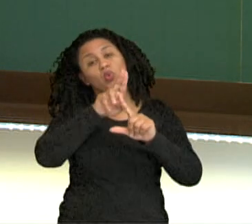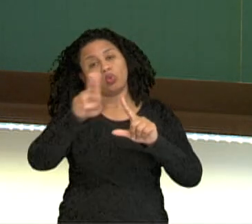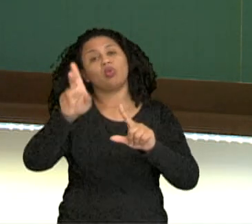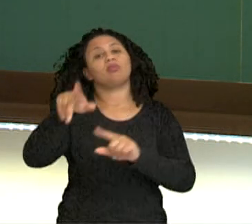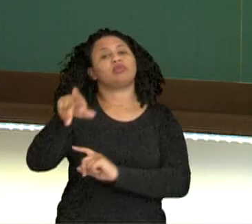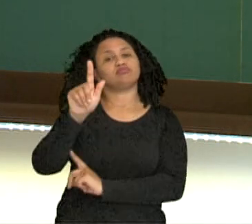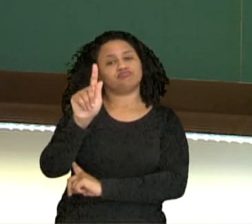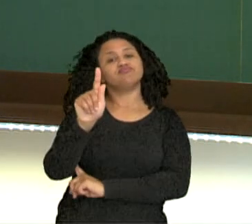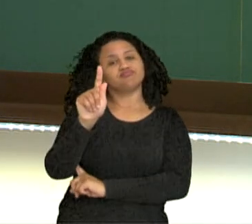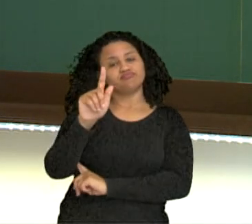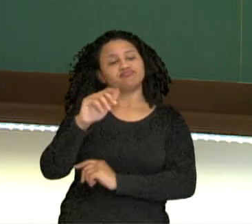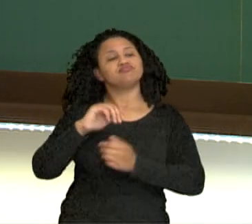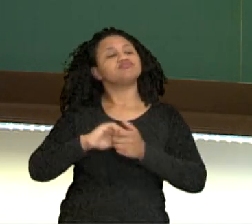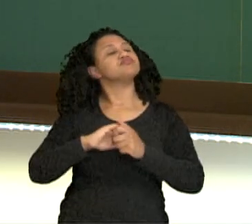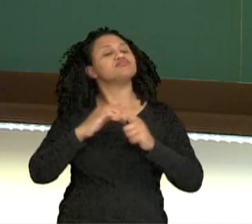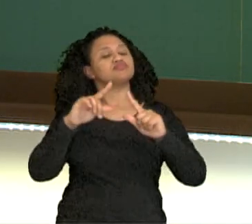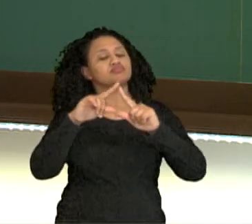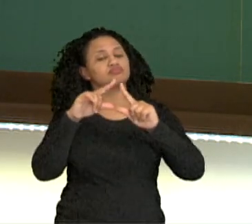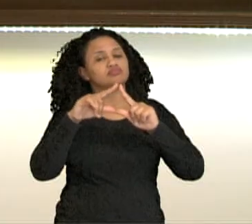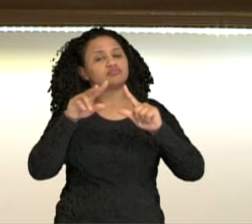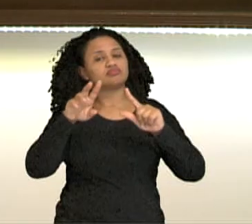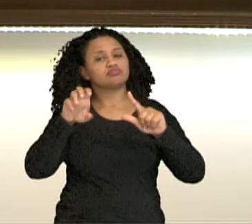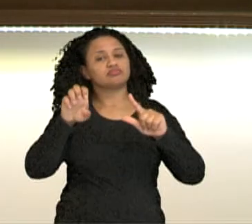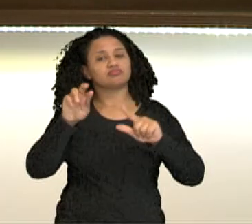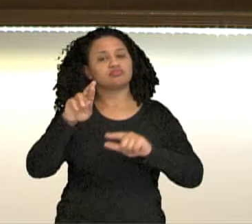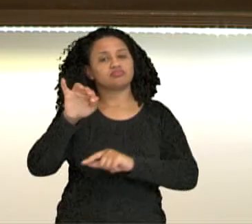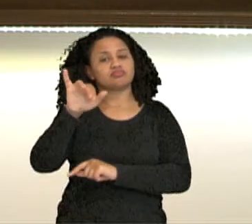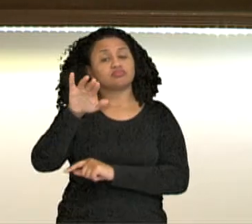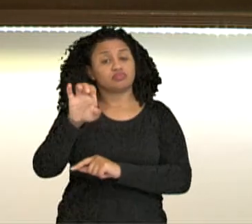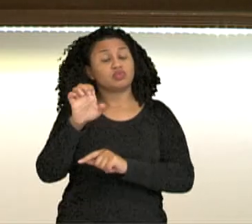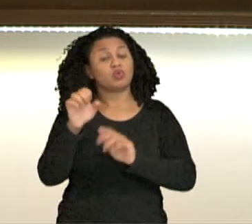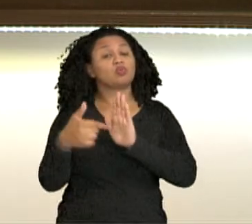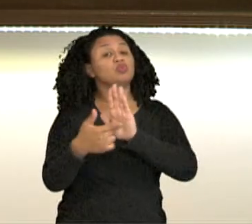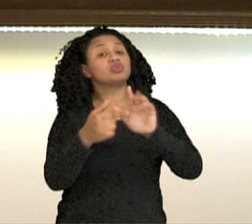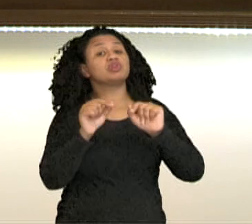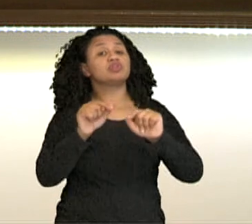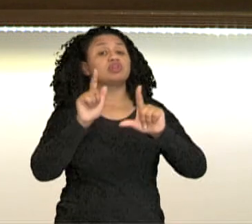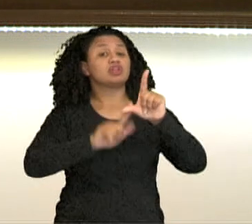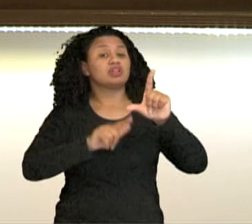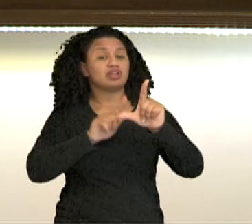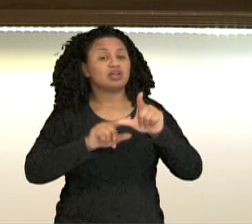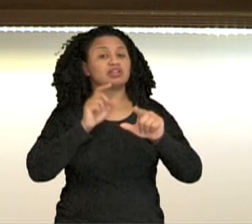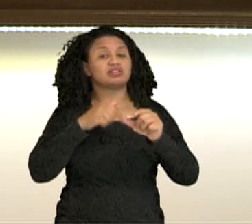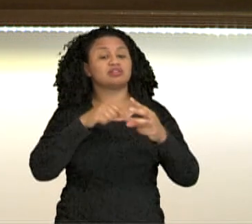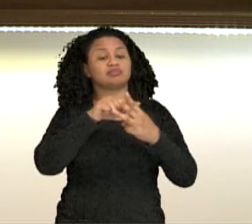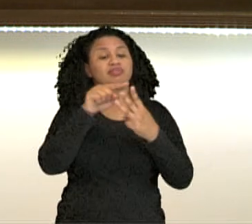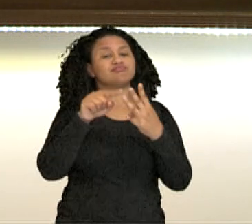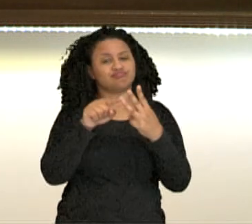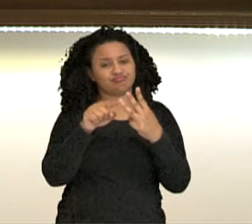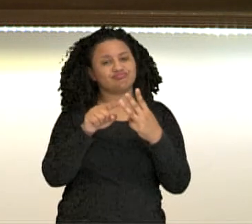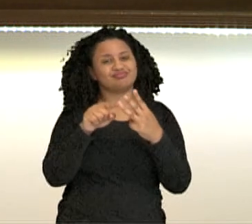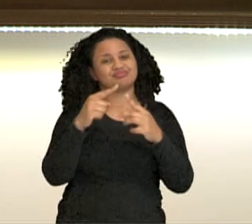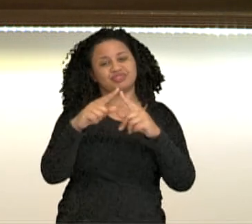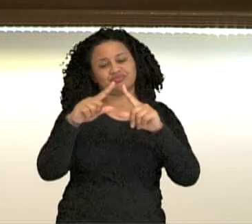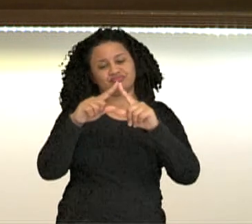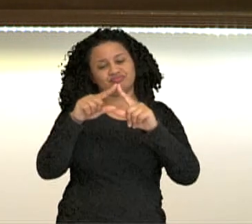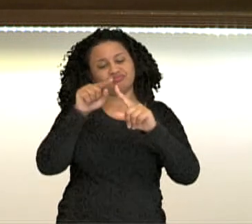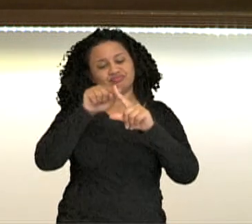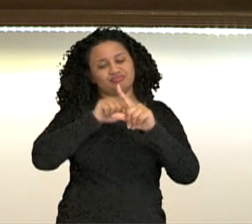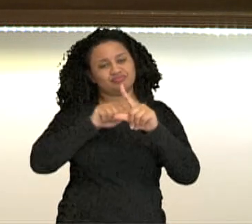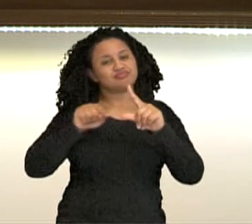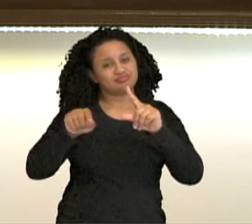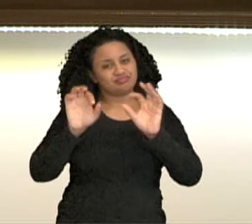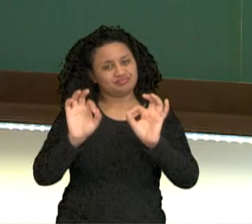vértice G. Então, o vértice é indicado pelas letras. São sempre 3, porque é um triângulo, tá bom?